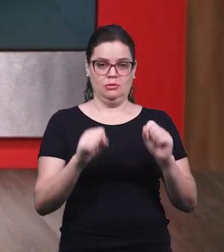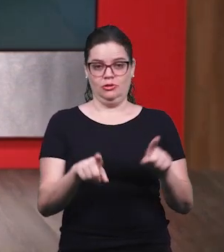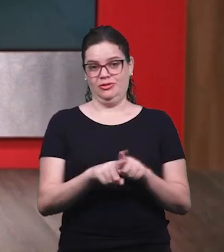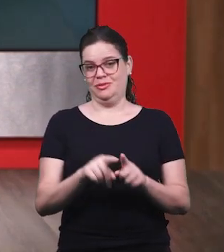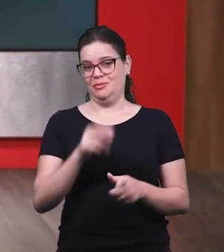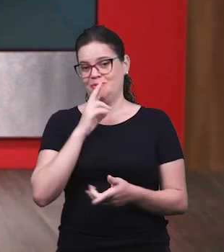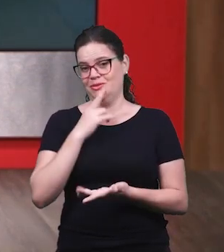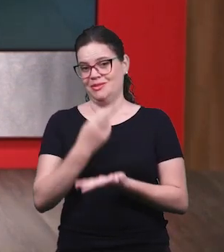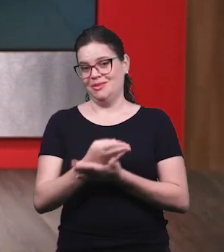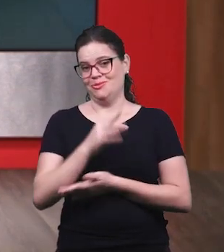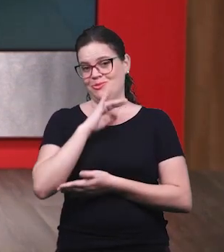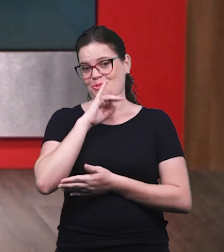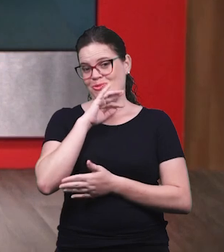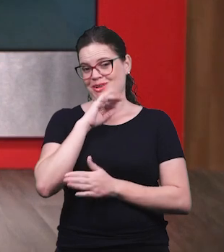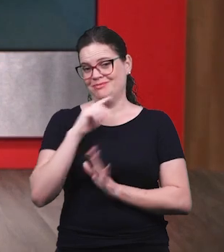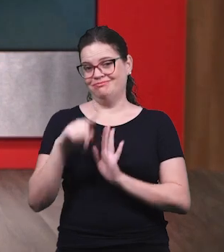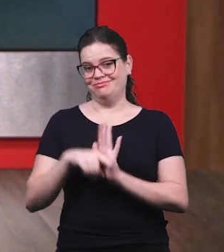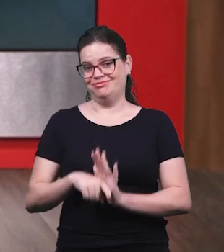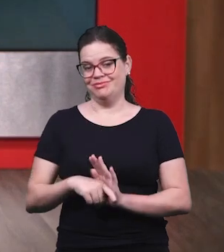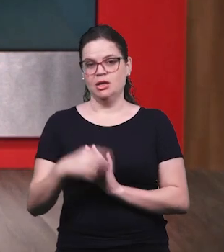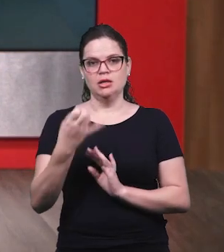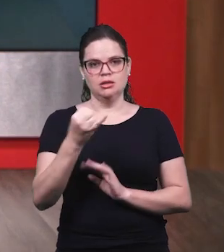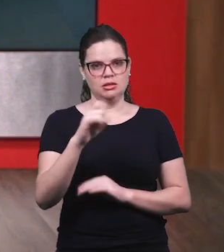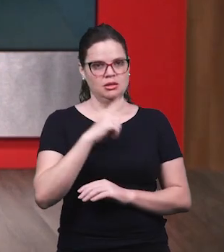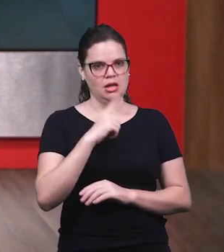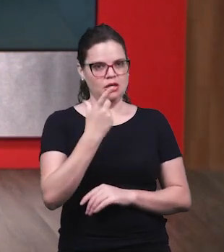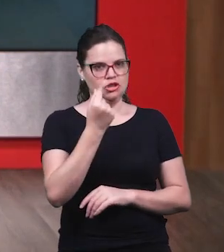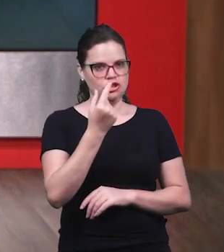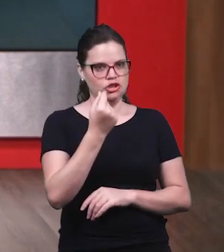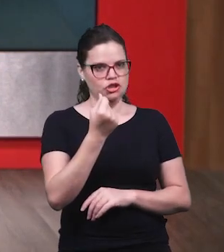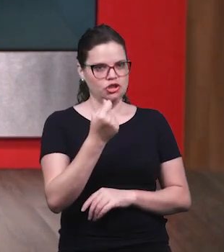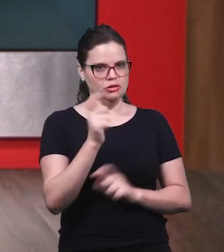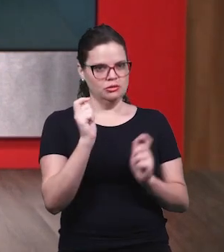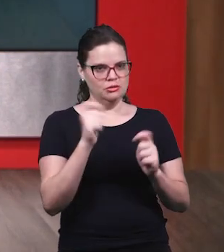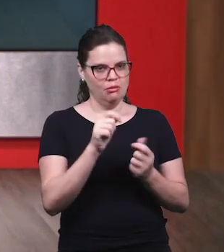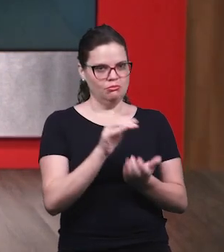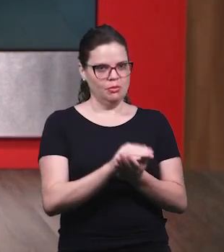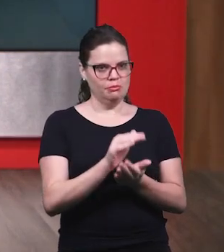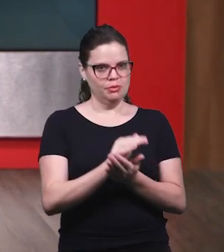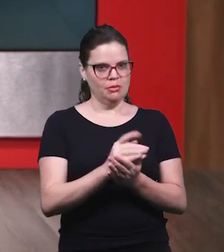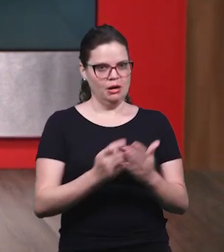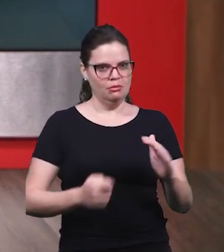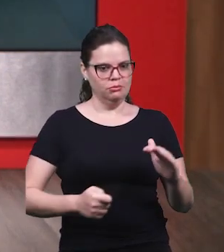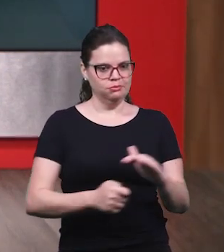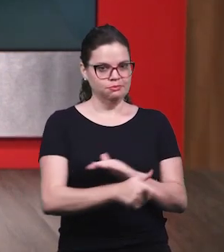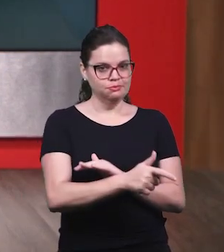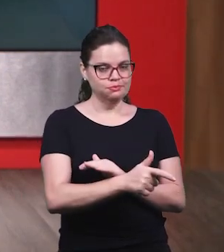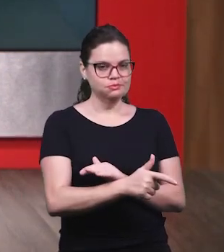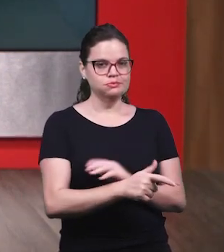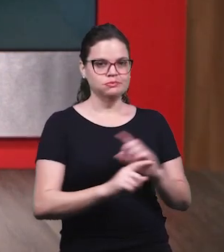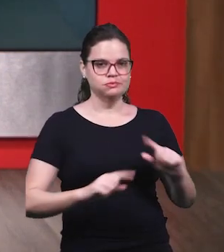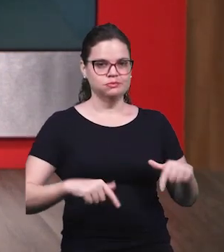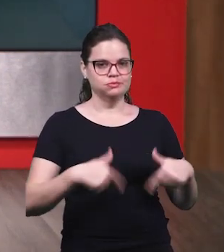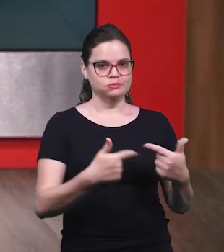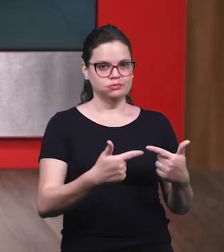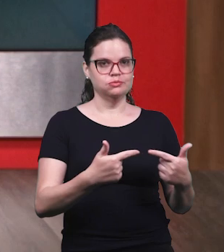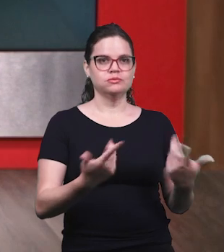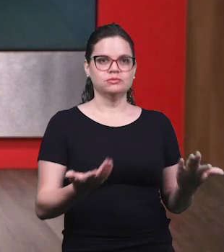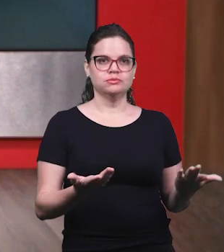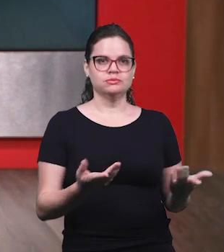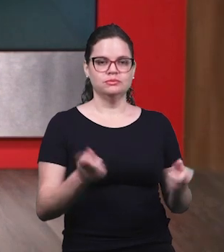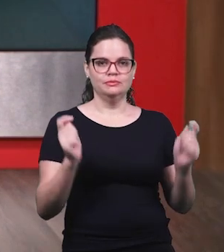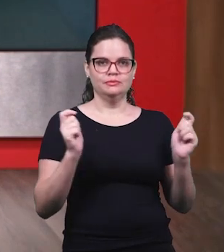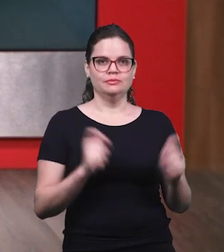negativo. Se você tiver um dinheiro disponível e puder fazer uma aplicação, um empréstimo